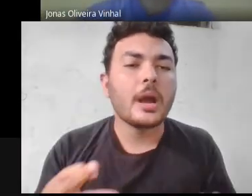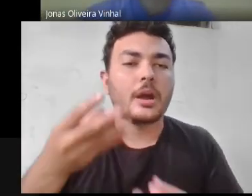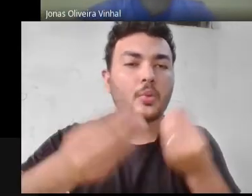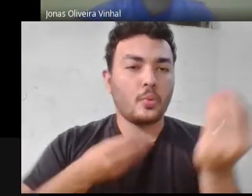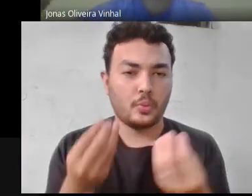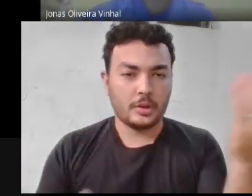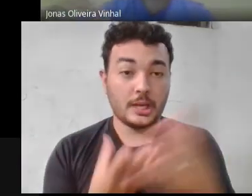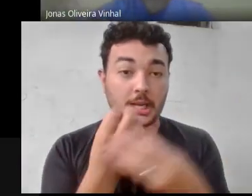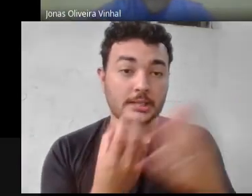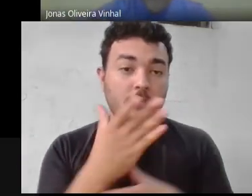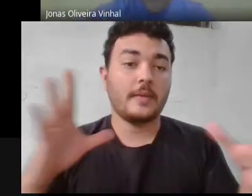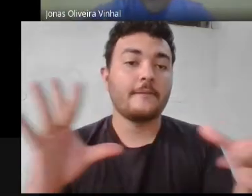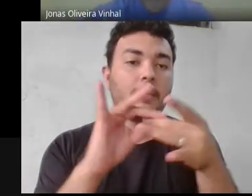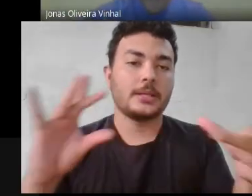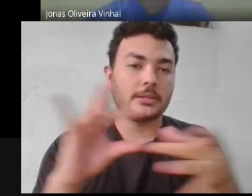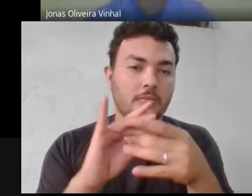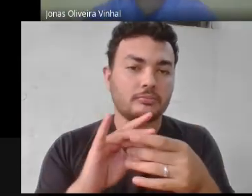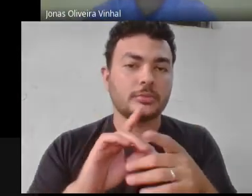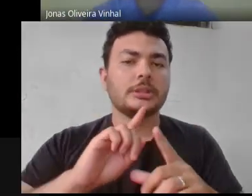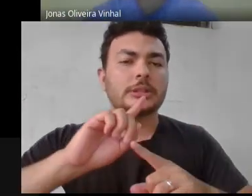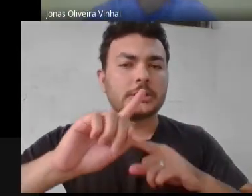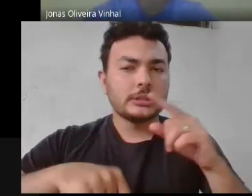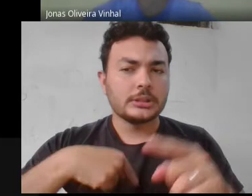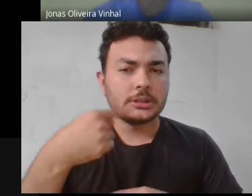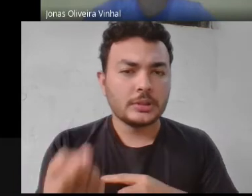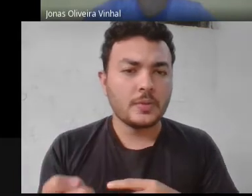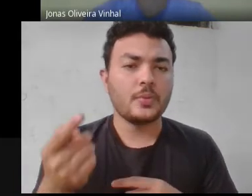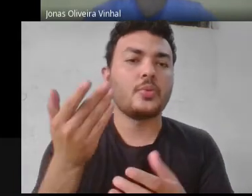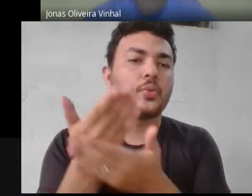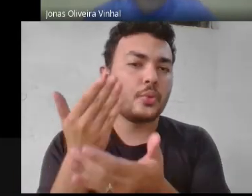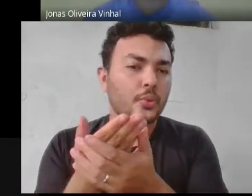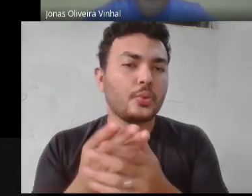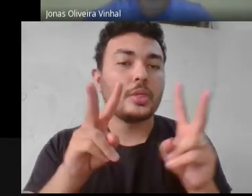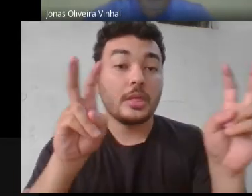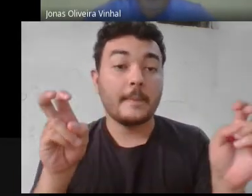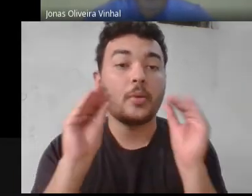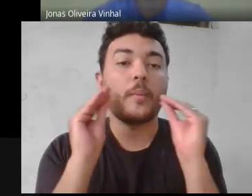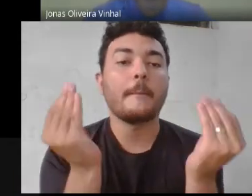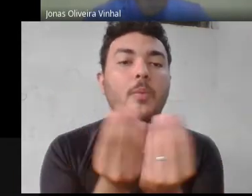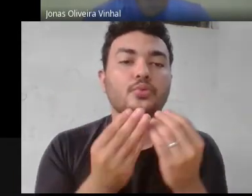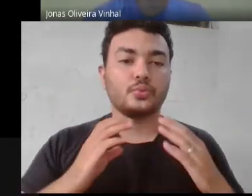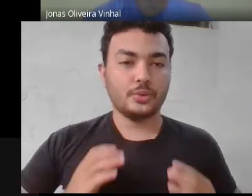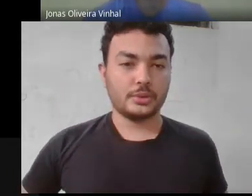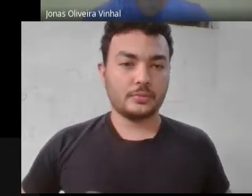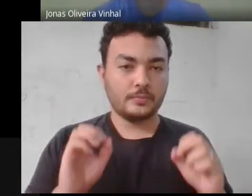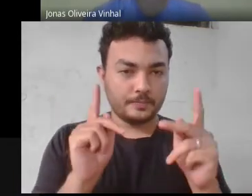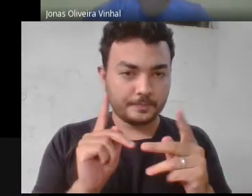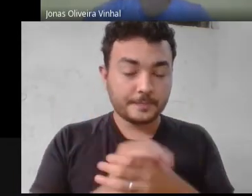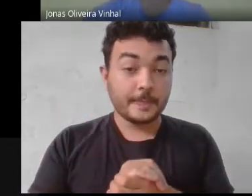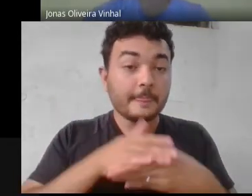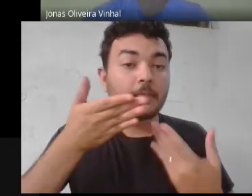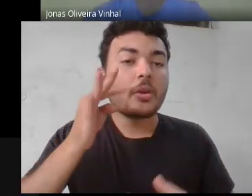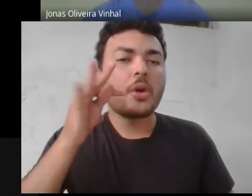a formação das ligações químicas e, consequentemente, um pouco mais tarde, o estudo em relação aos compostos de coordenação. Então, a teoria, né,